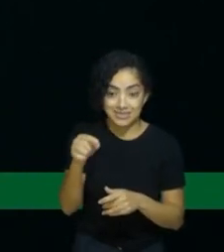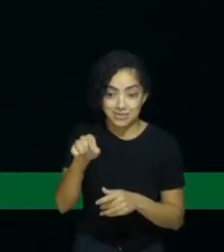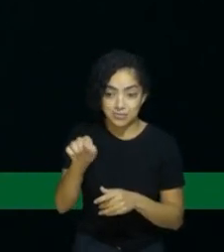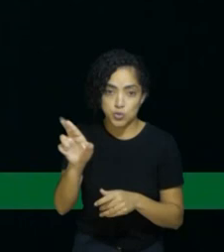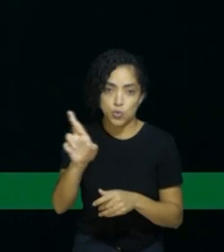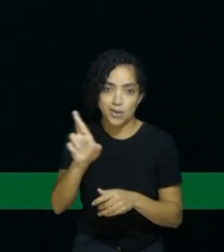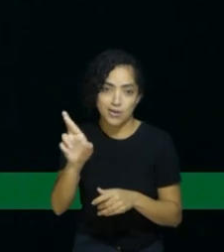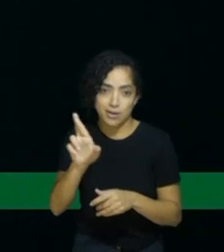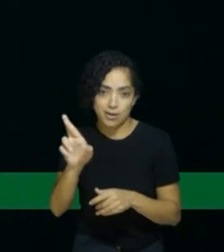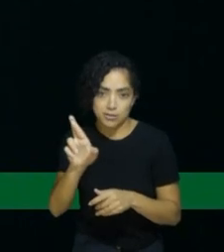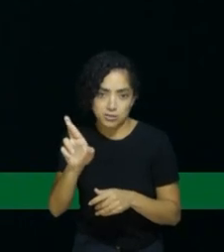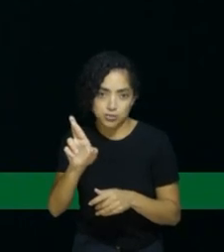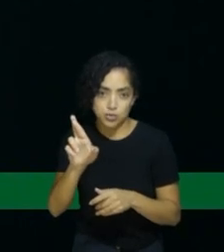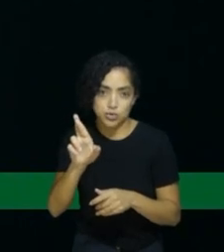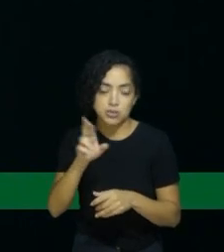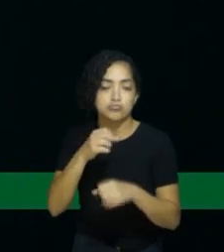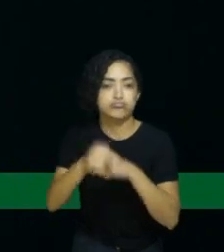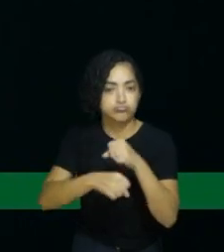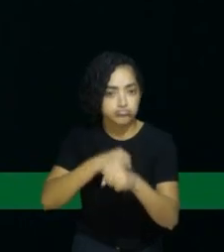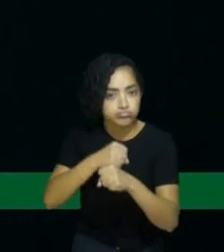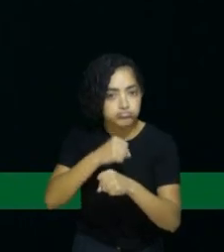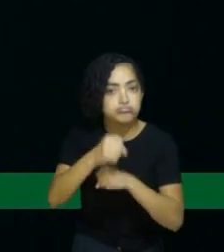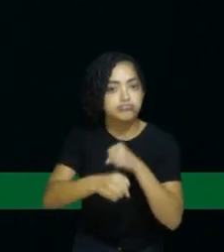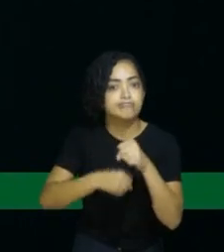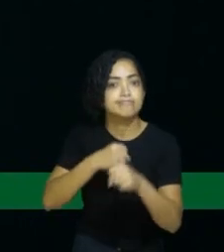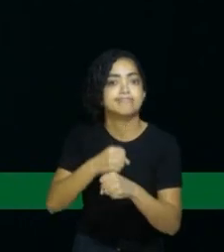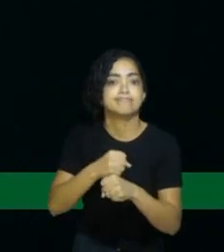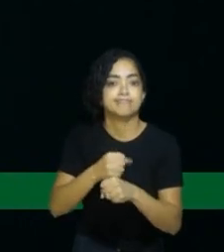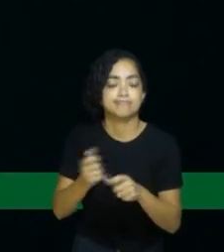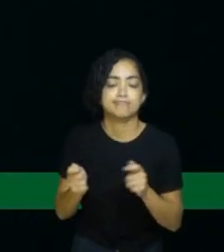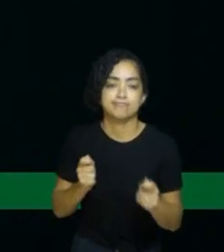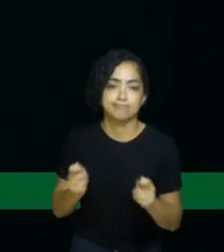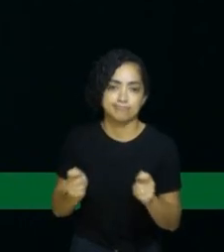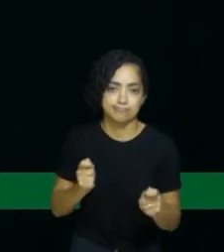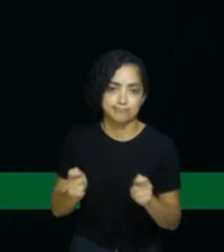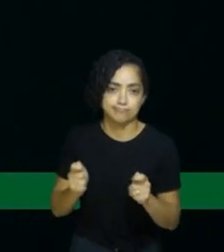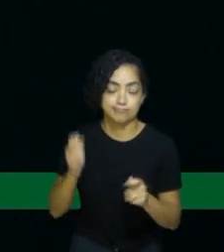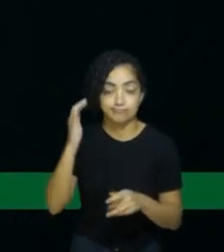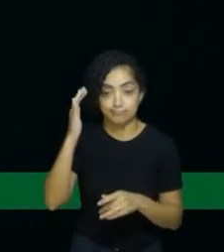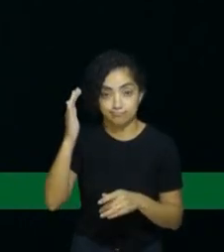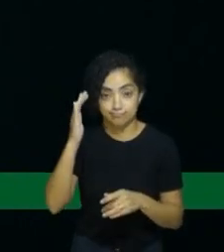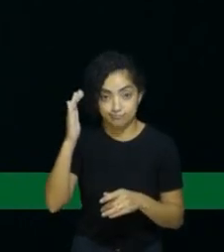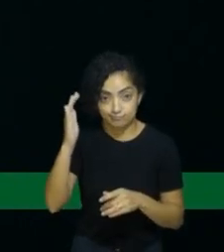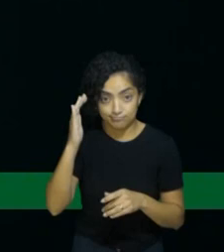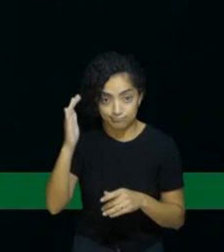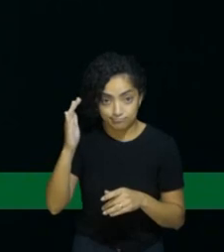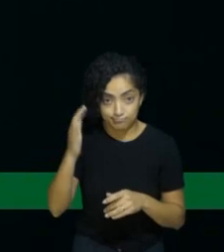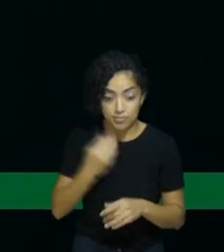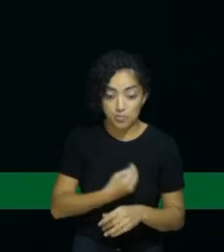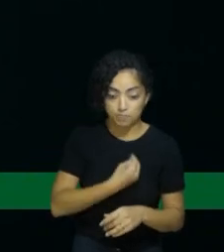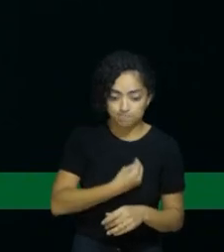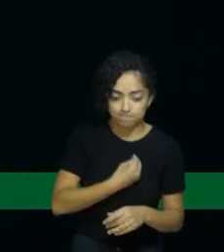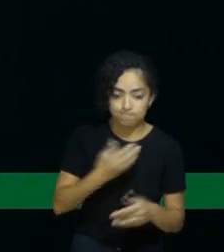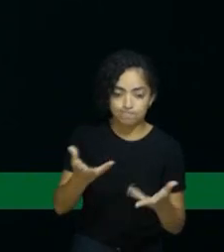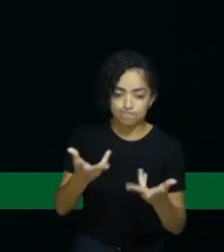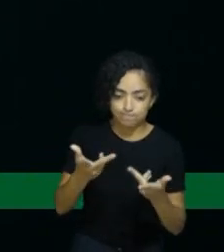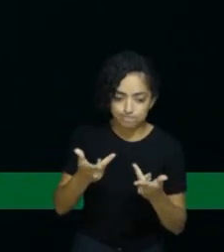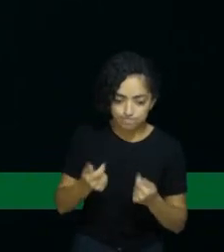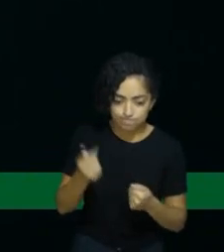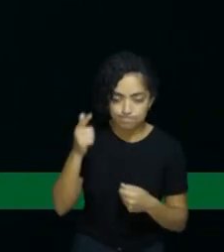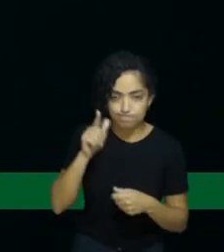por paciente então no montante vocês podem imaginar que além da qualidade de vida o quanto nós conseguimos